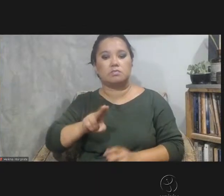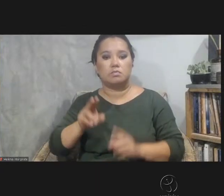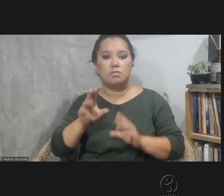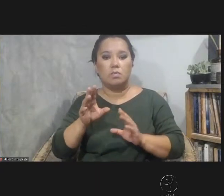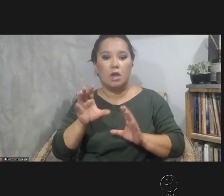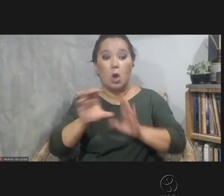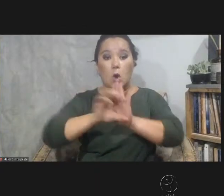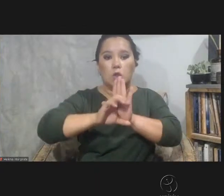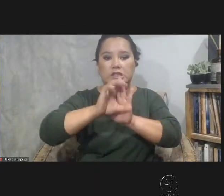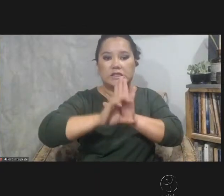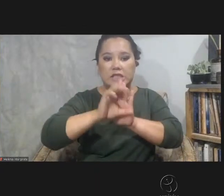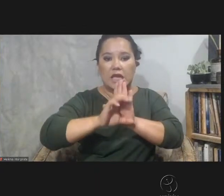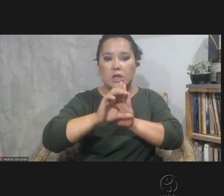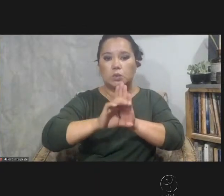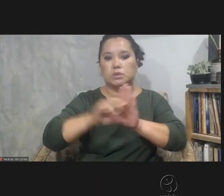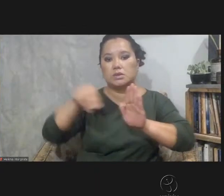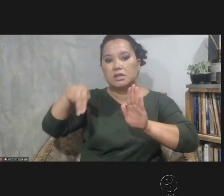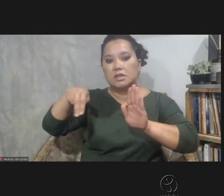momentos,